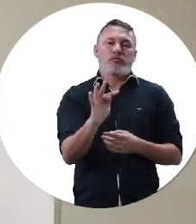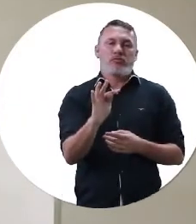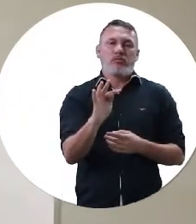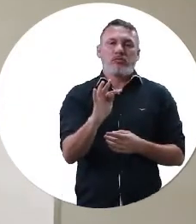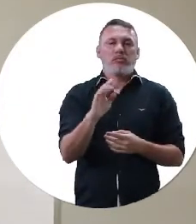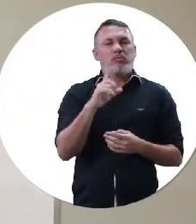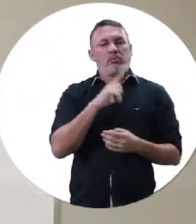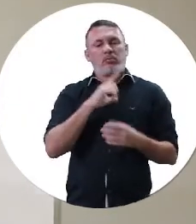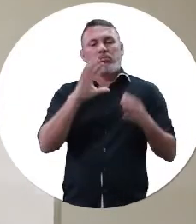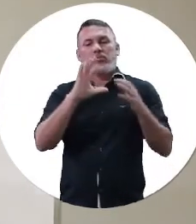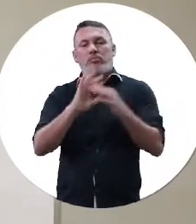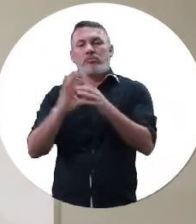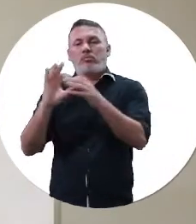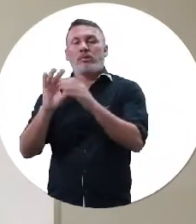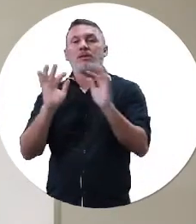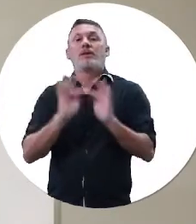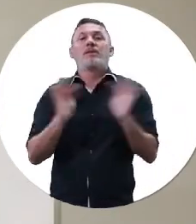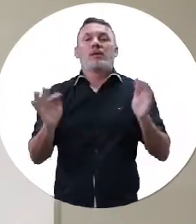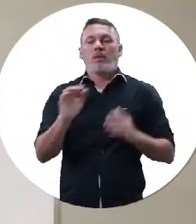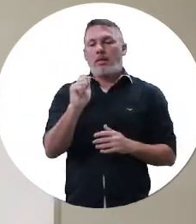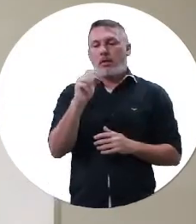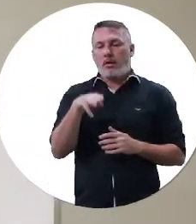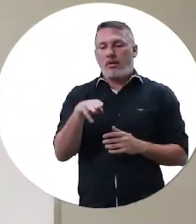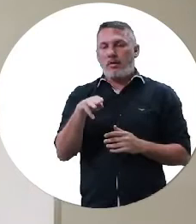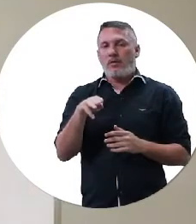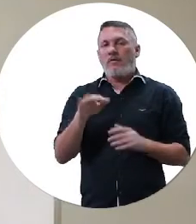N,N,3. Trimetil butano,